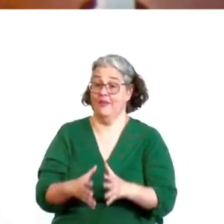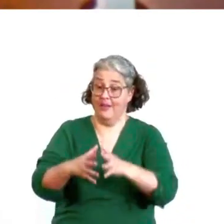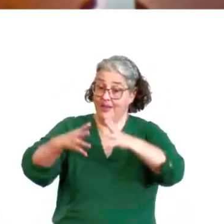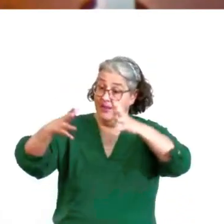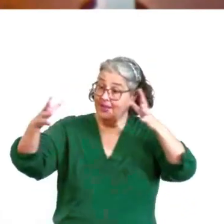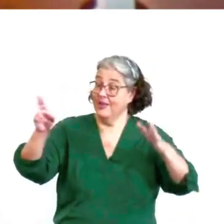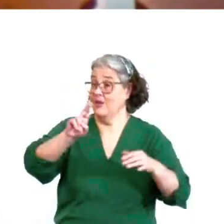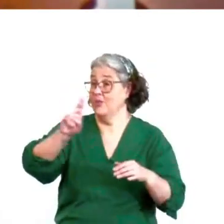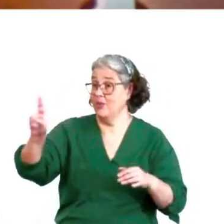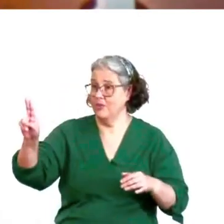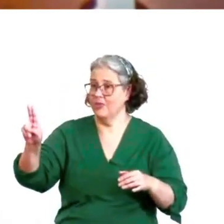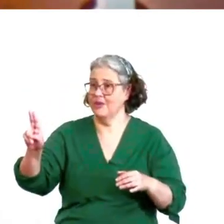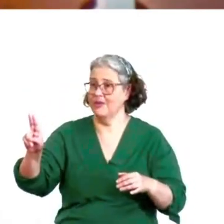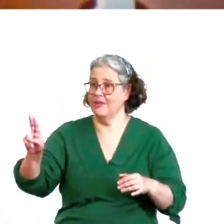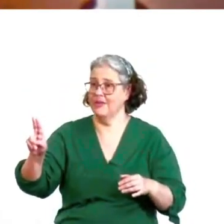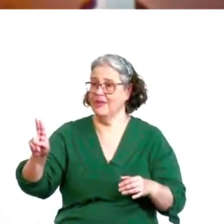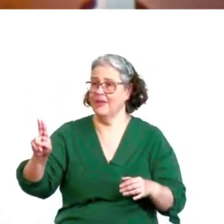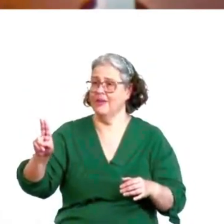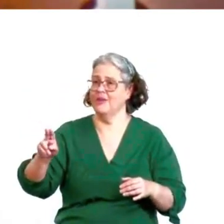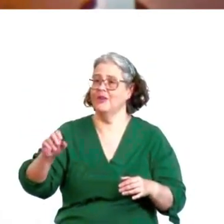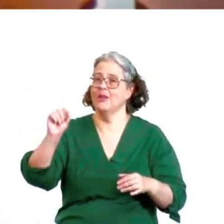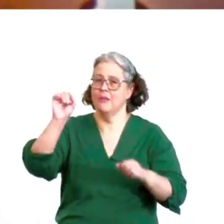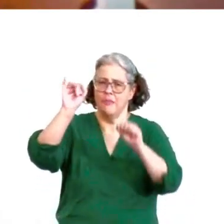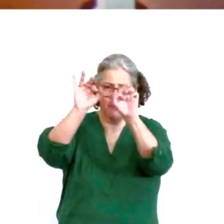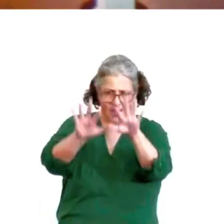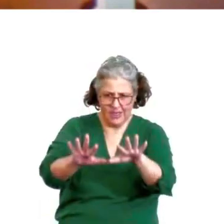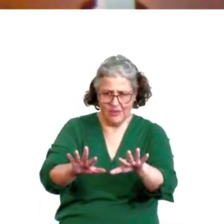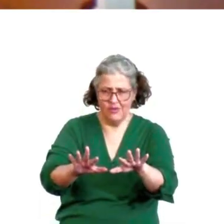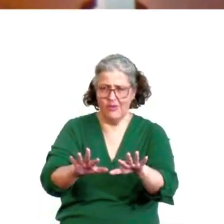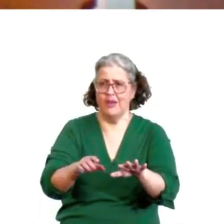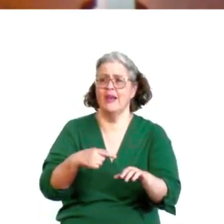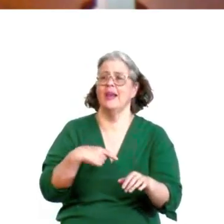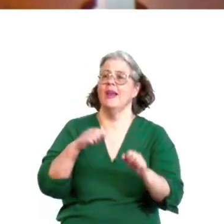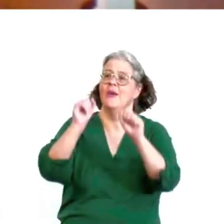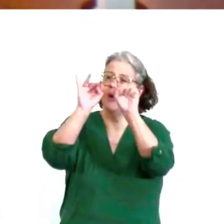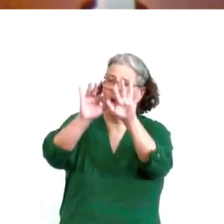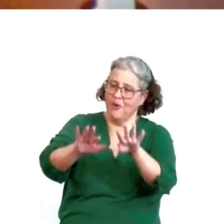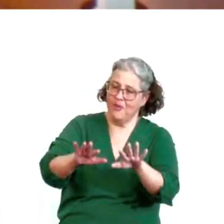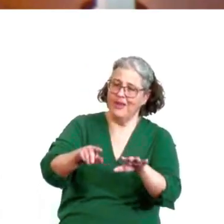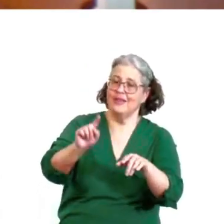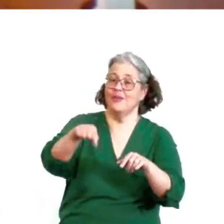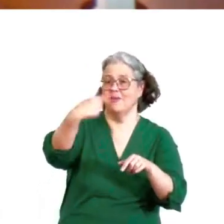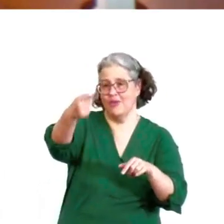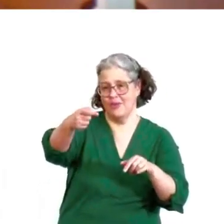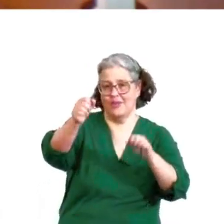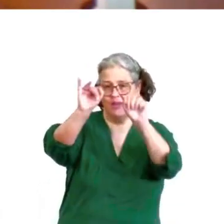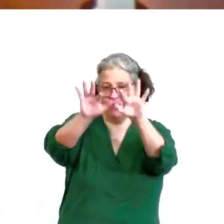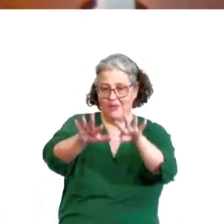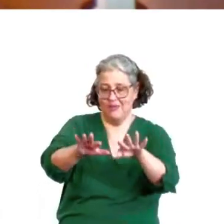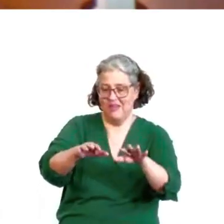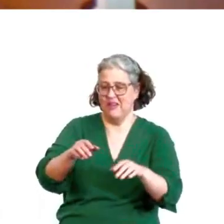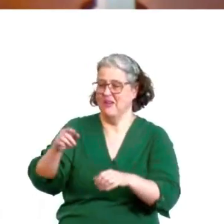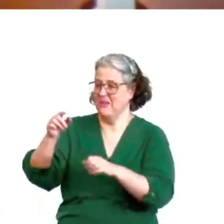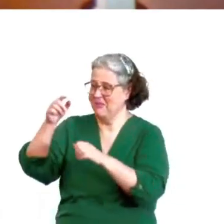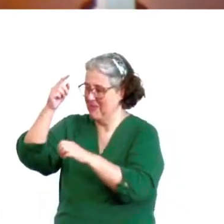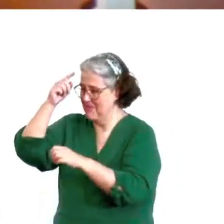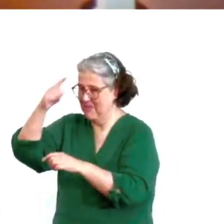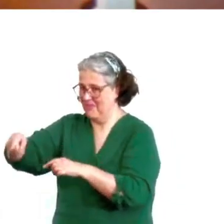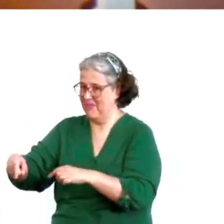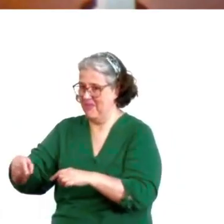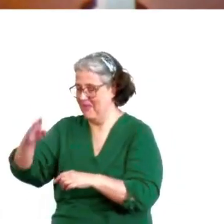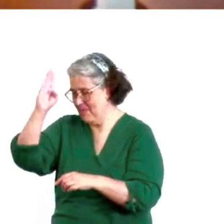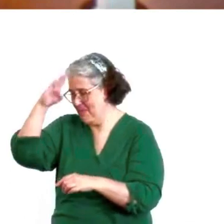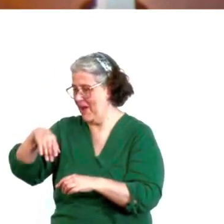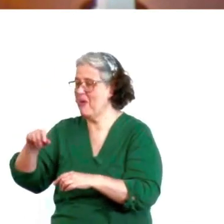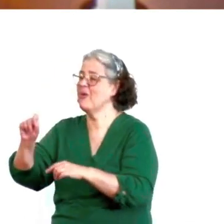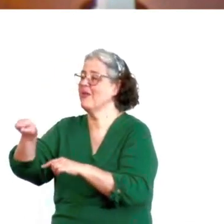engrandecerei o nome, sê tu uma bênção, abençoarei os que te abençoarem, amaldiçoarei os que te amaldiçoarem, em